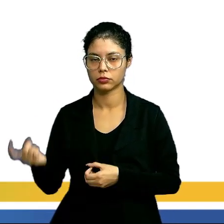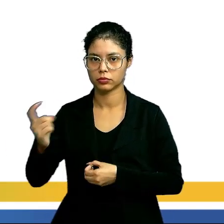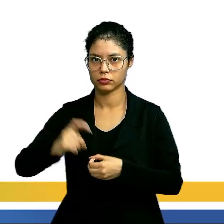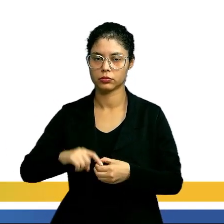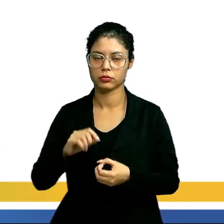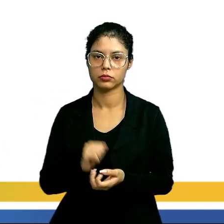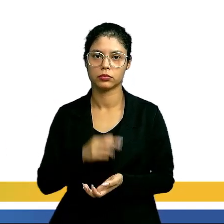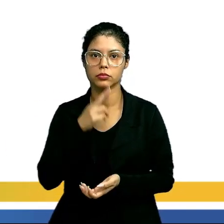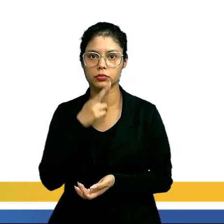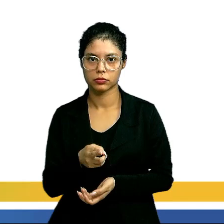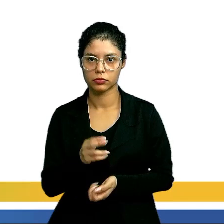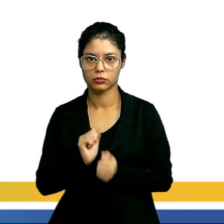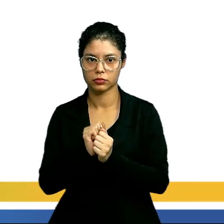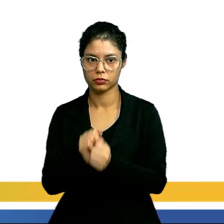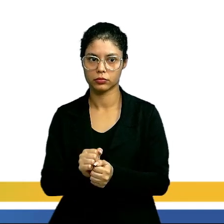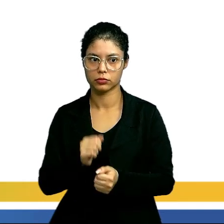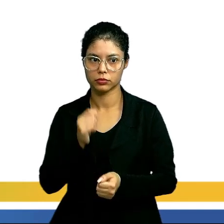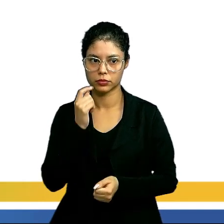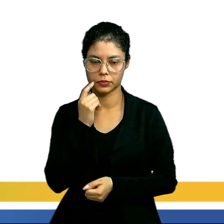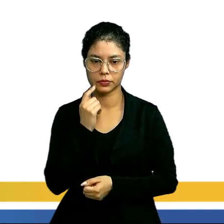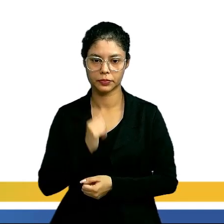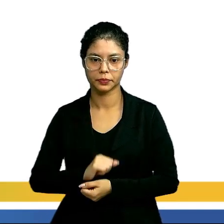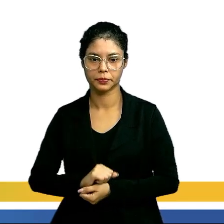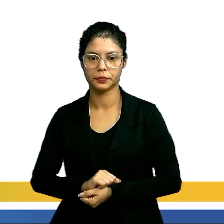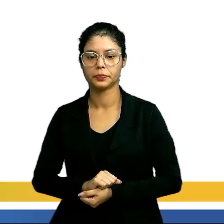retorne aqui para que possamos resolvê-las juntos.